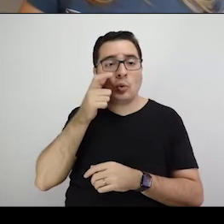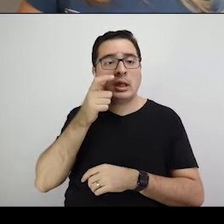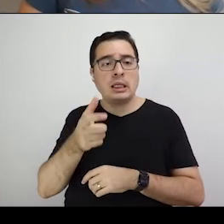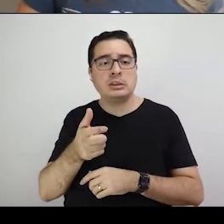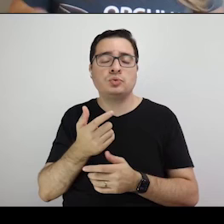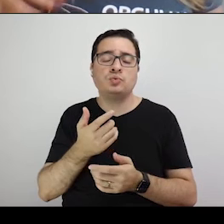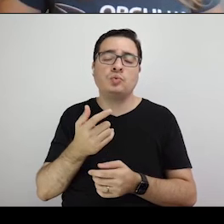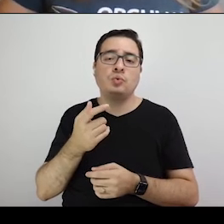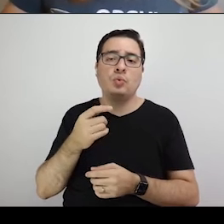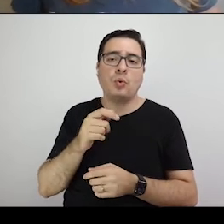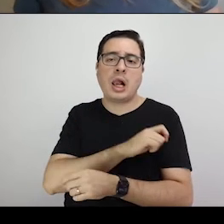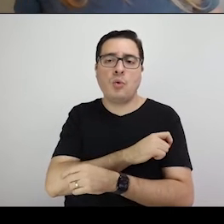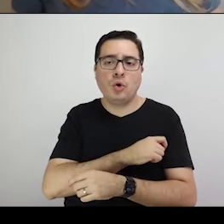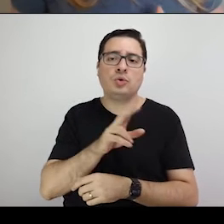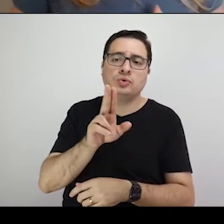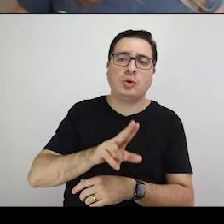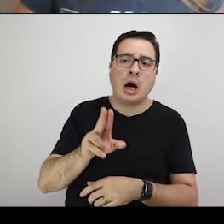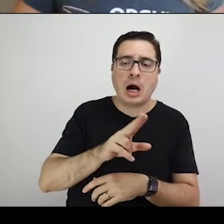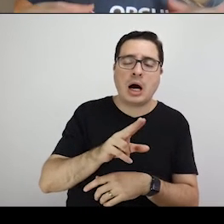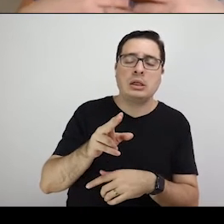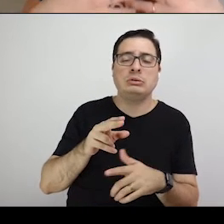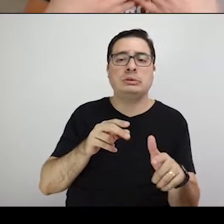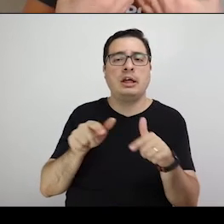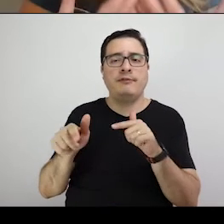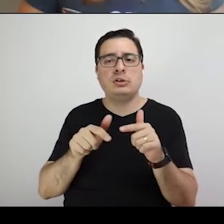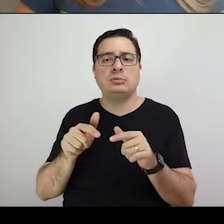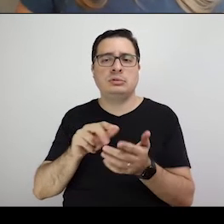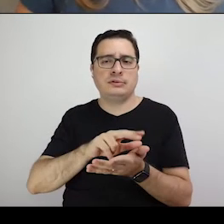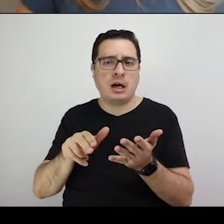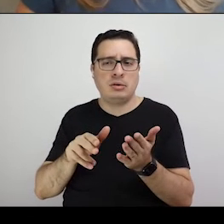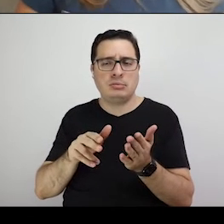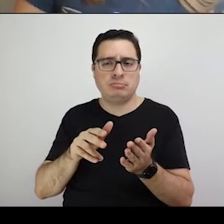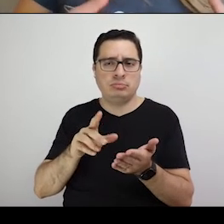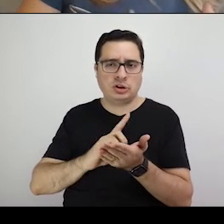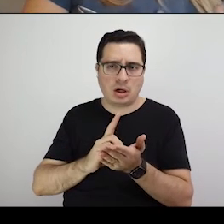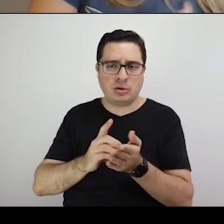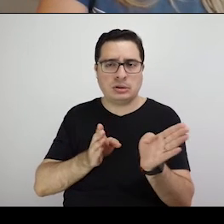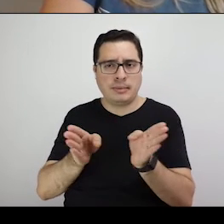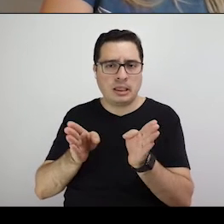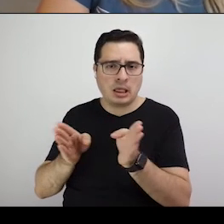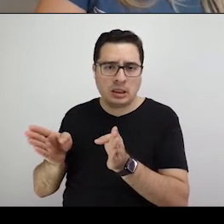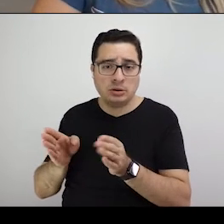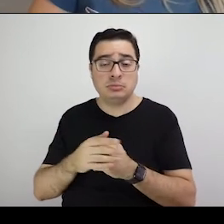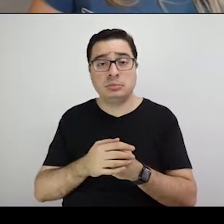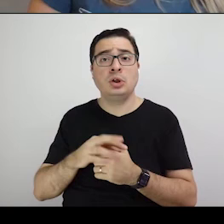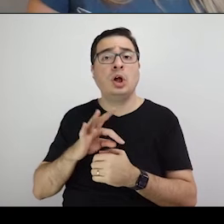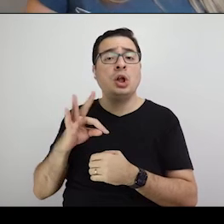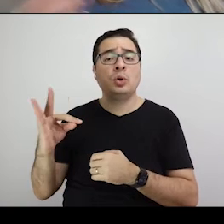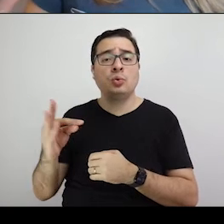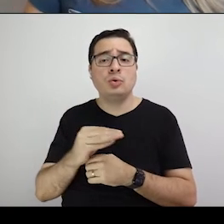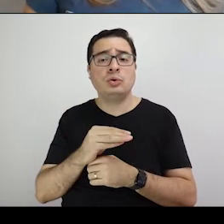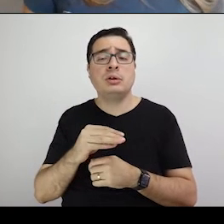do usuário, serviços digitais de acessibilidade. Então, vai ser um levantamento de tudo que vai gerar